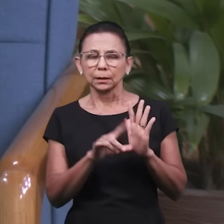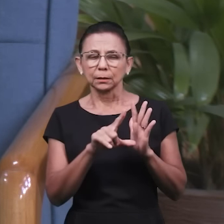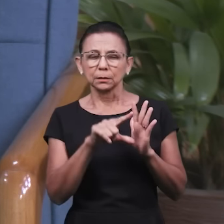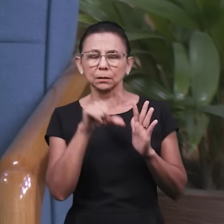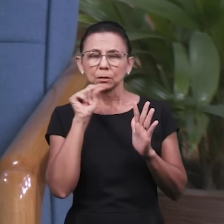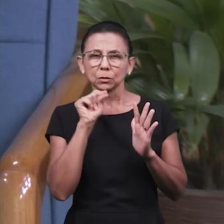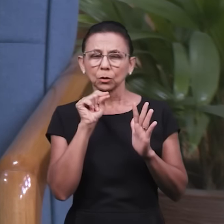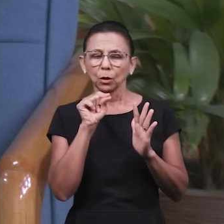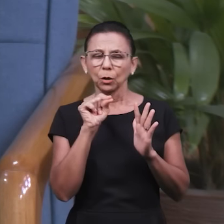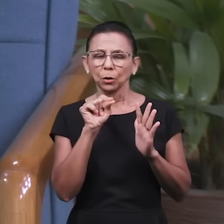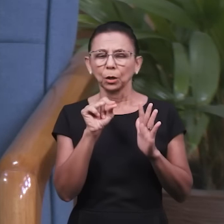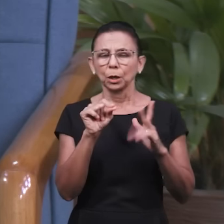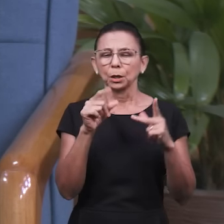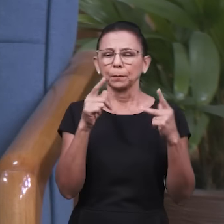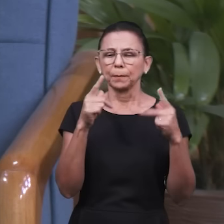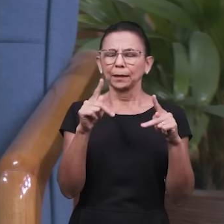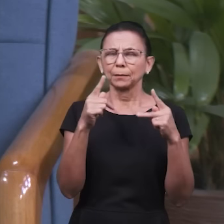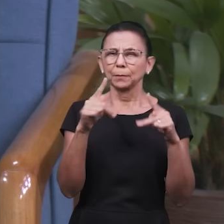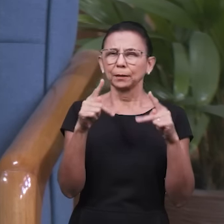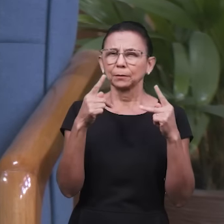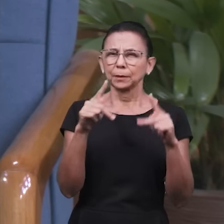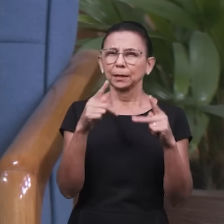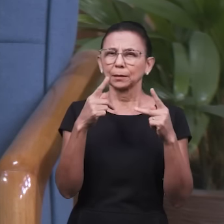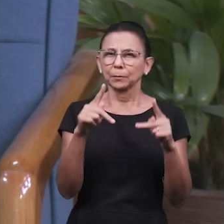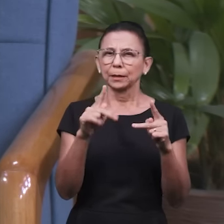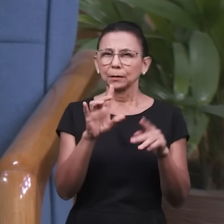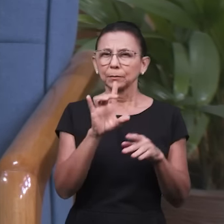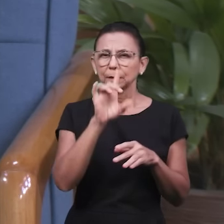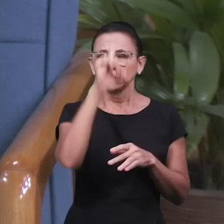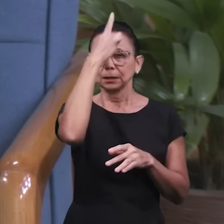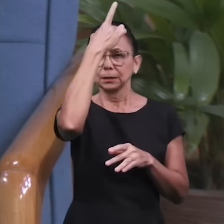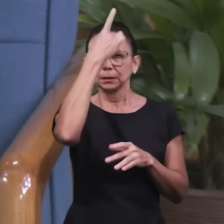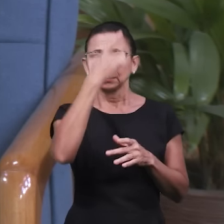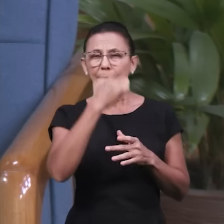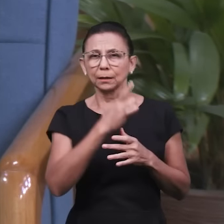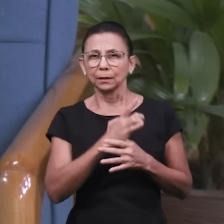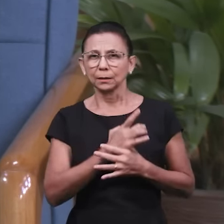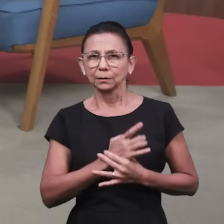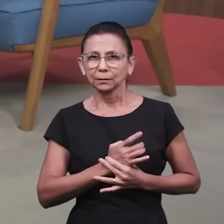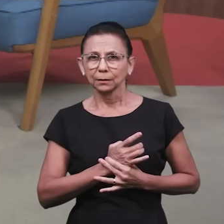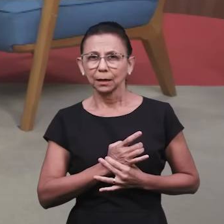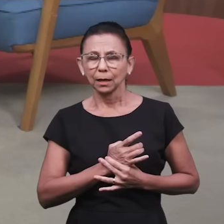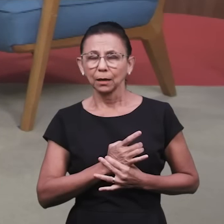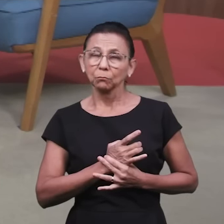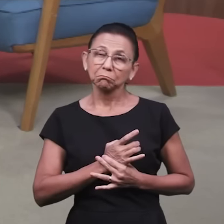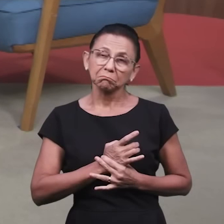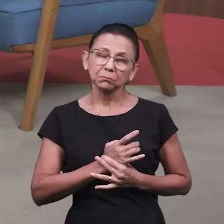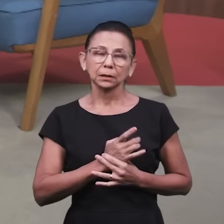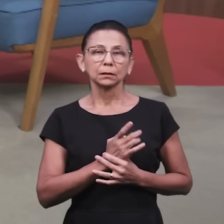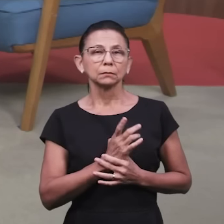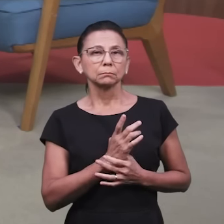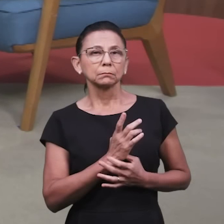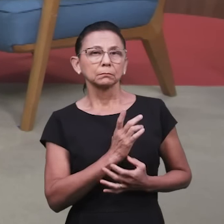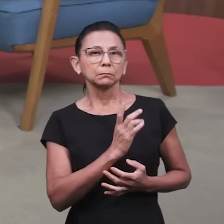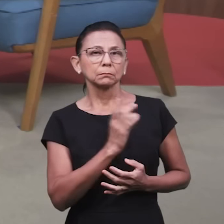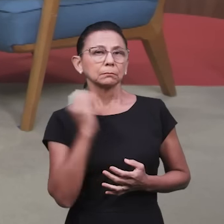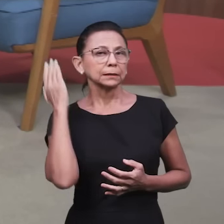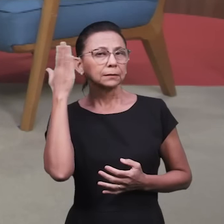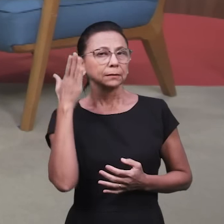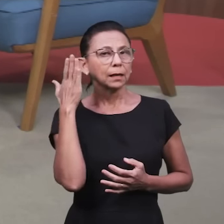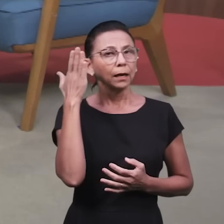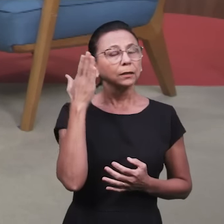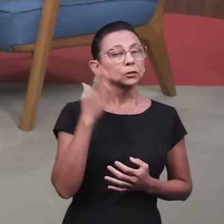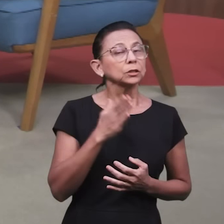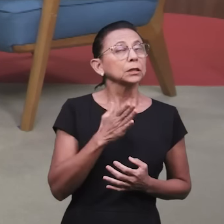induzindo o rebanho ao erro de não viver o projeto por completo, né? Então a palavra de Jesus, ela é